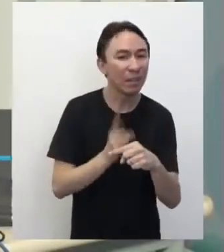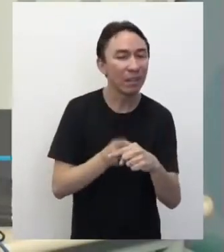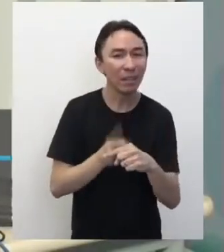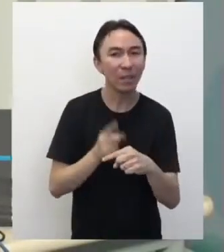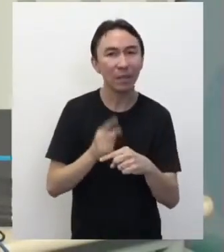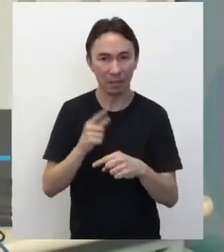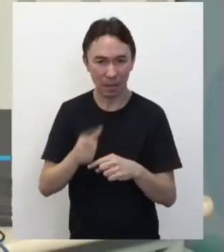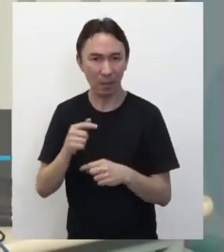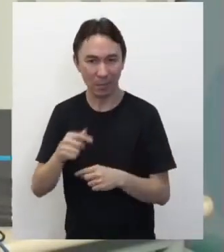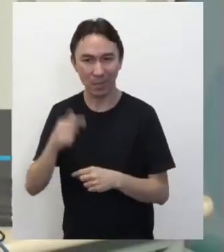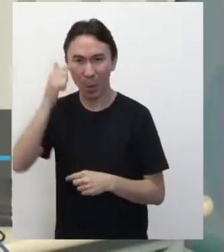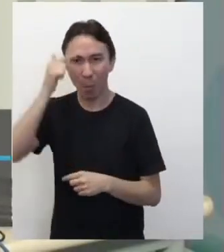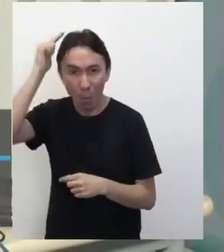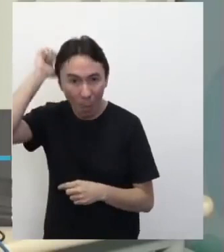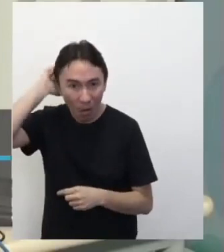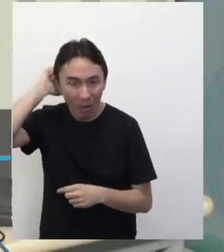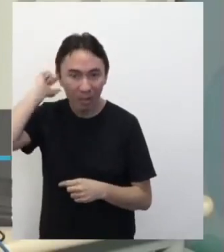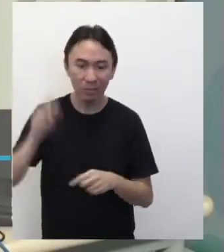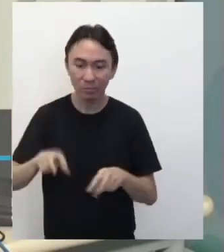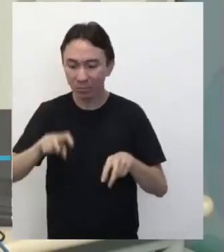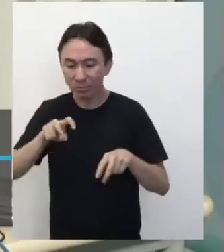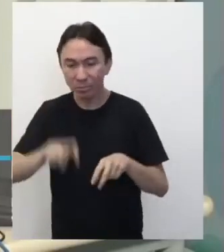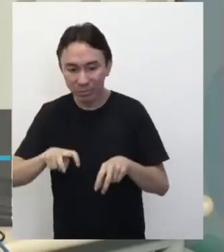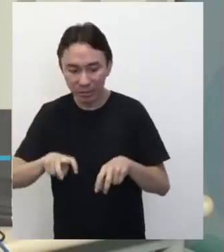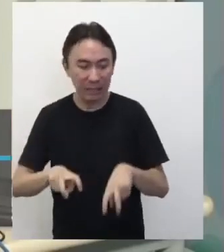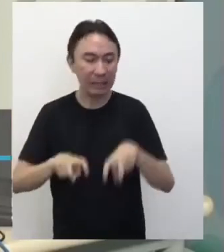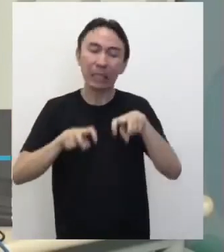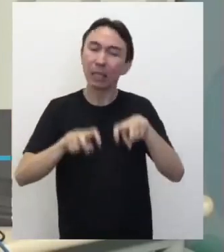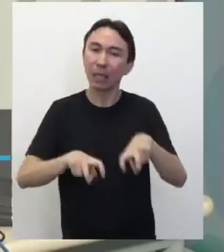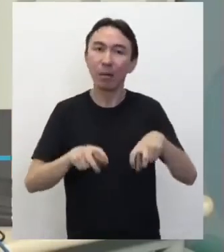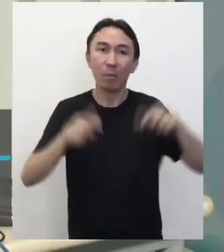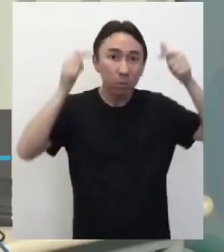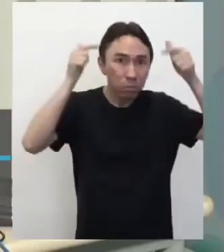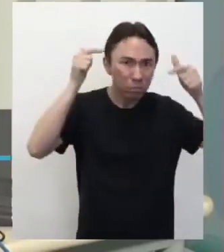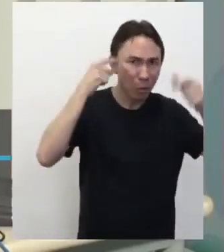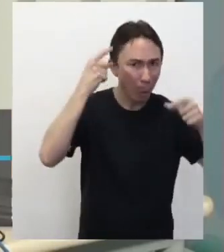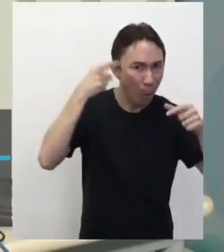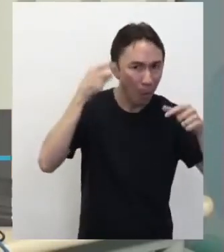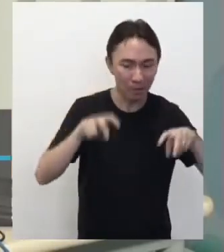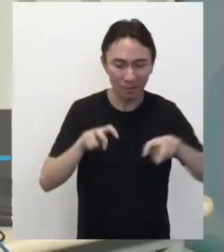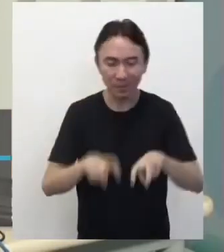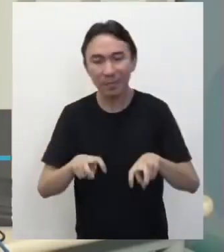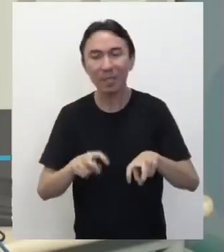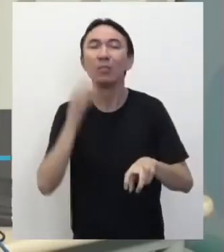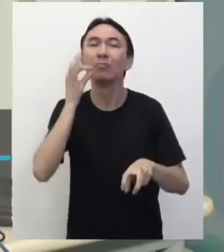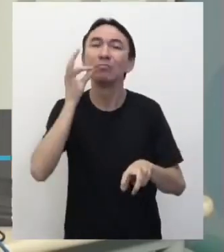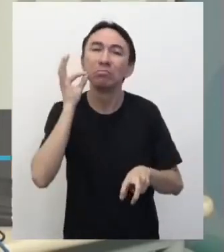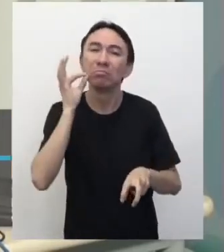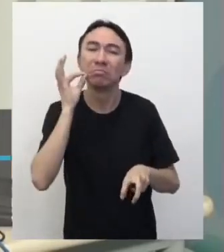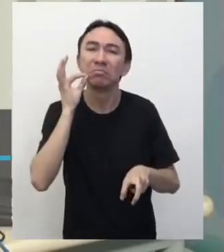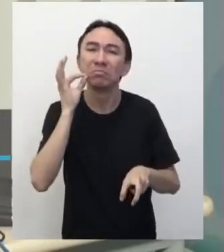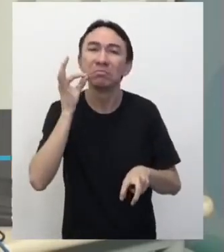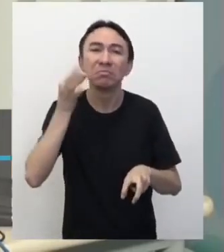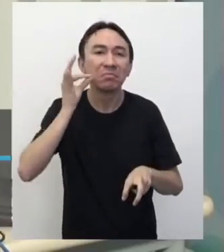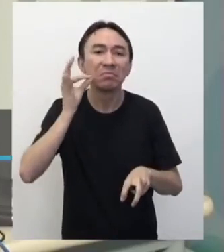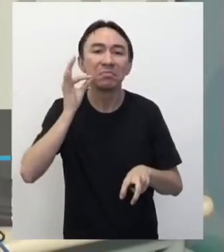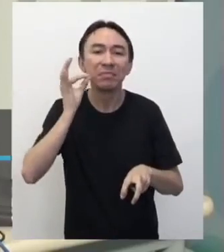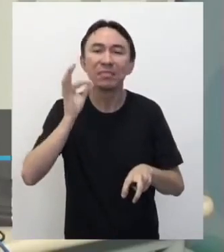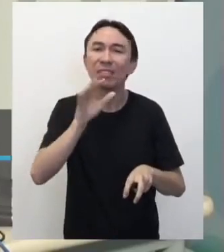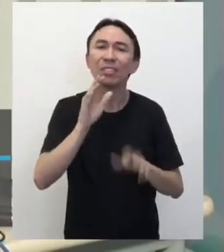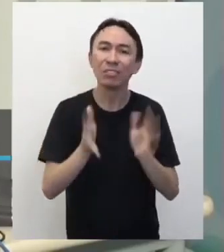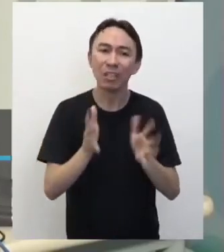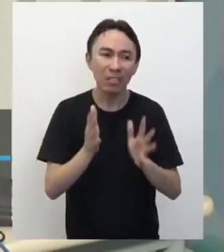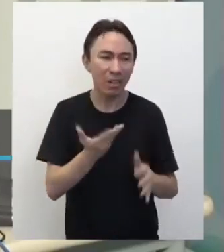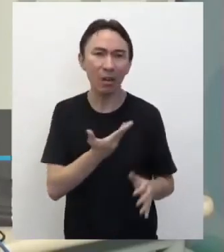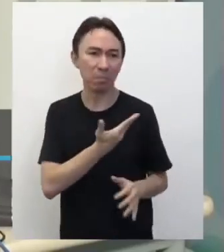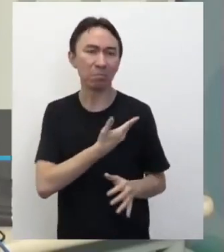o alienista, ele senta com o Chapeleiro Maluco para tomar café e eles estão ali já fechando numa amizade?